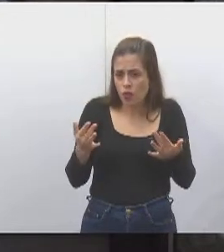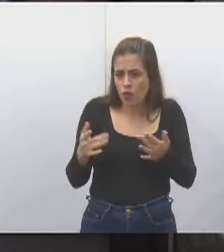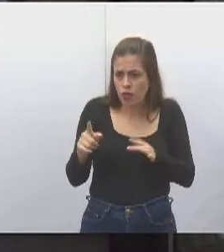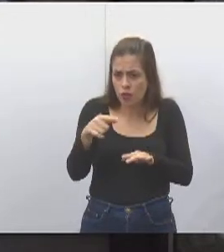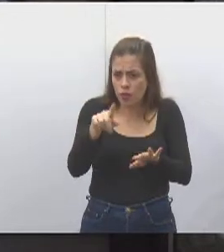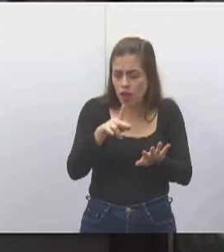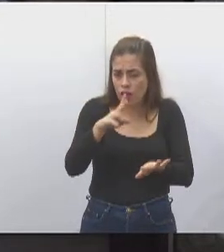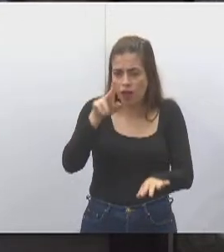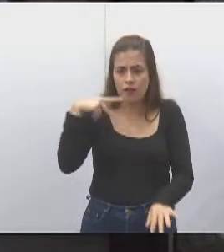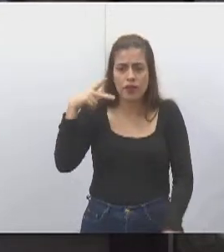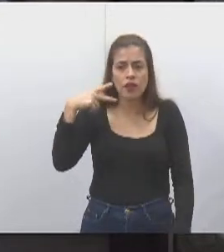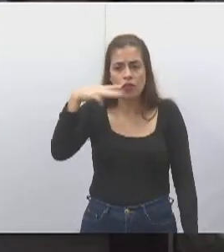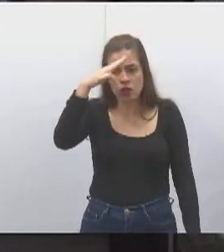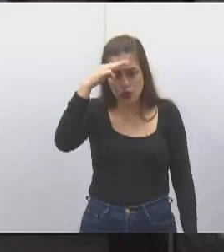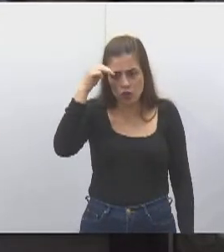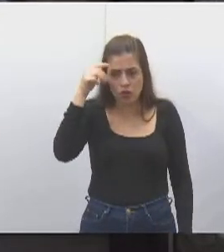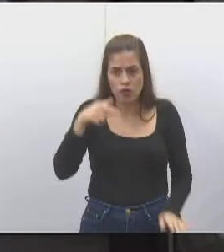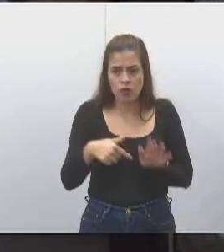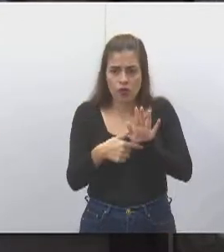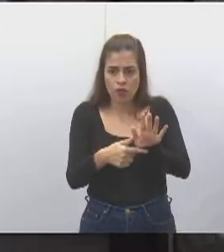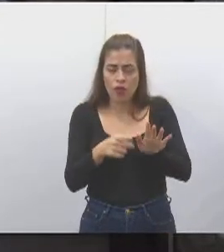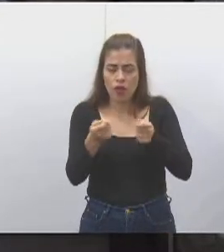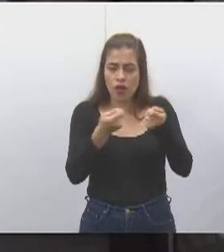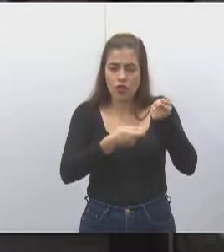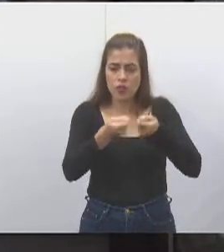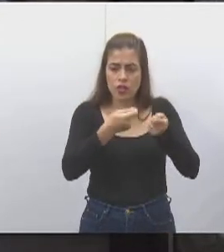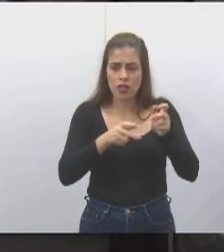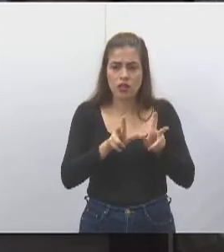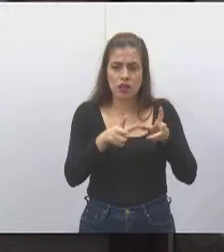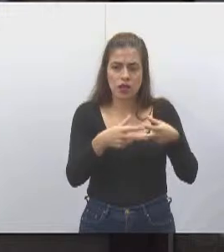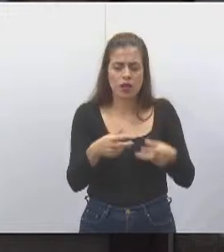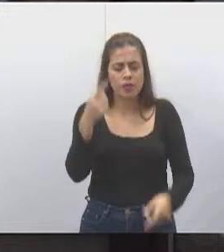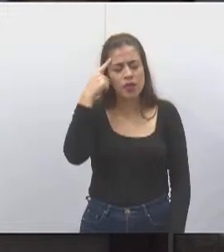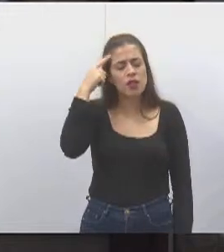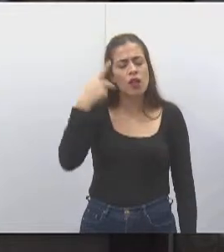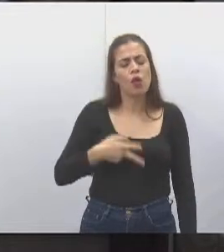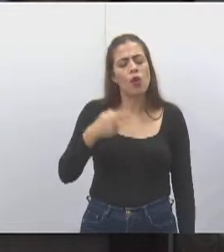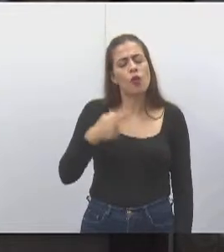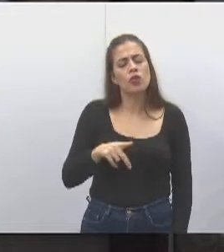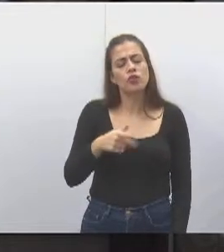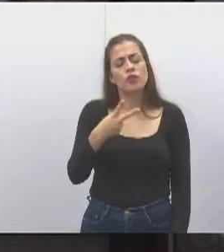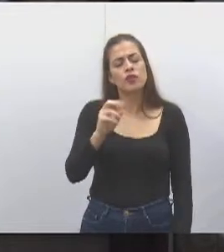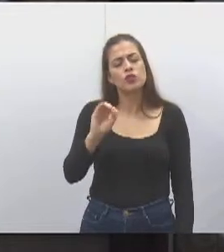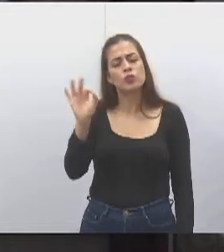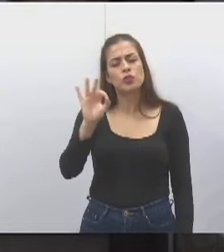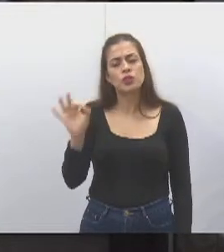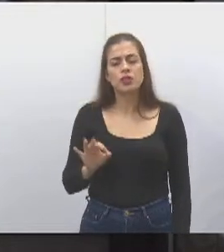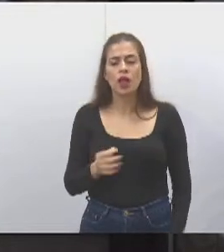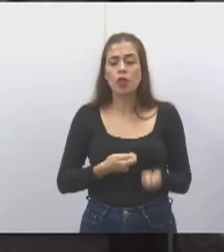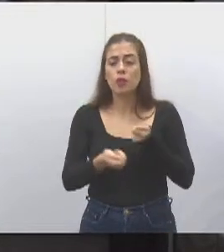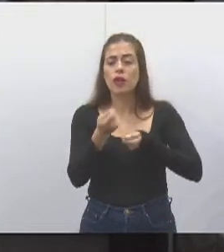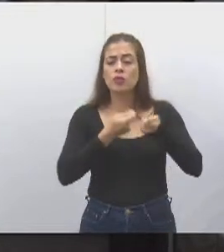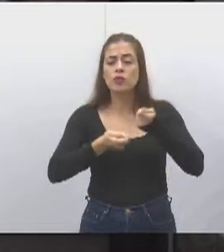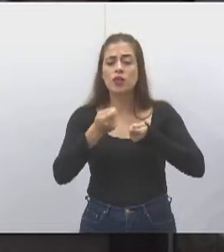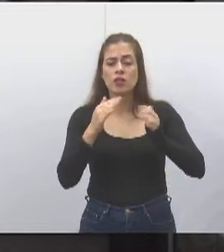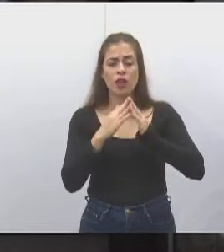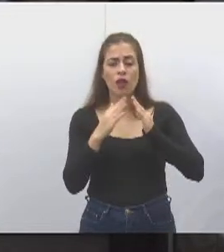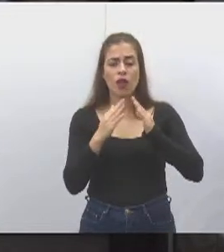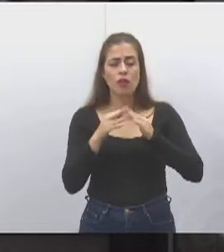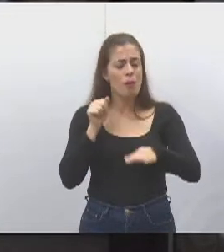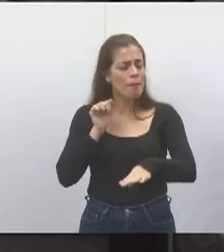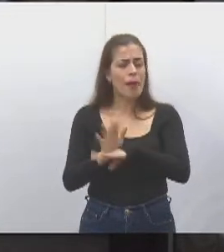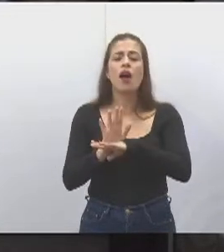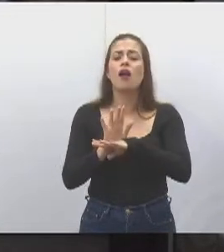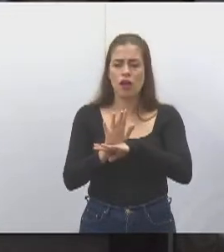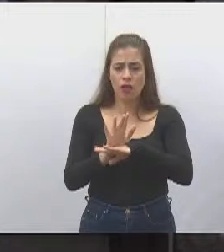nossa vereadora tinha mencionado sobre a administração da casa, né? Pensar num corte de 20% numa administração de uma casa seria impactante.